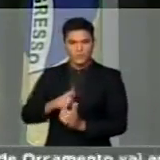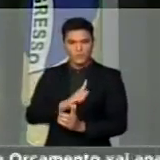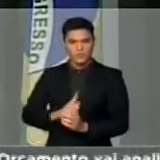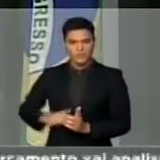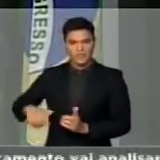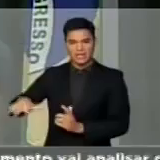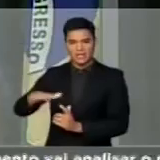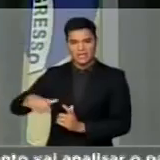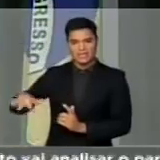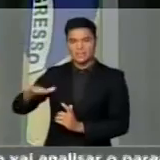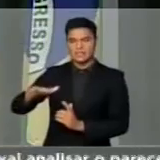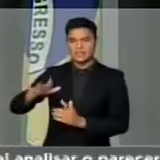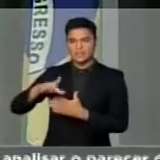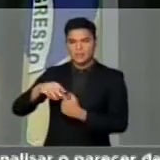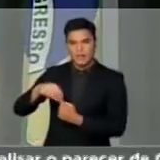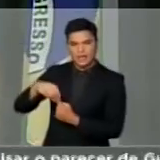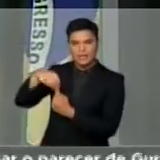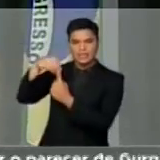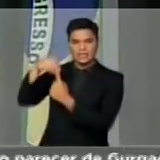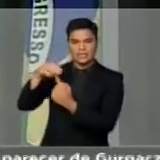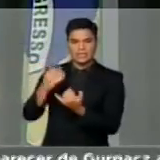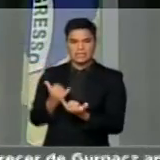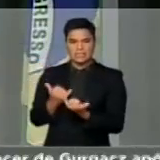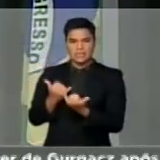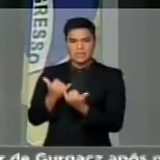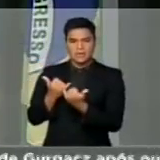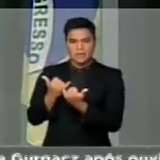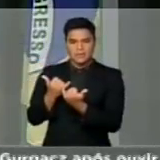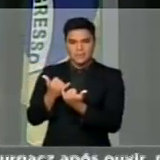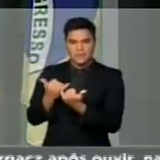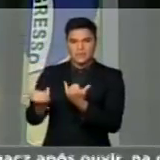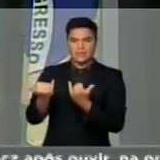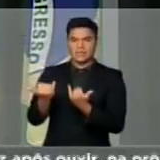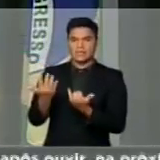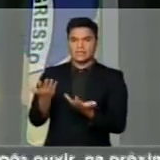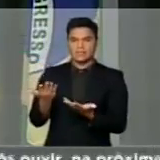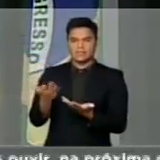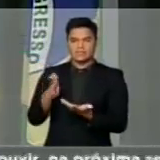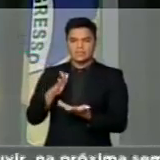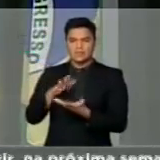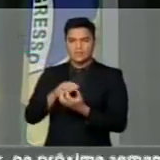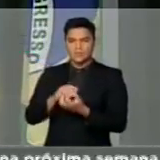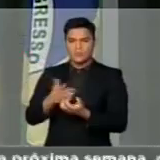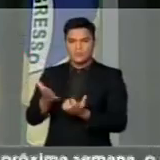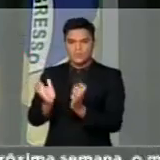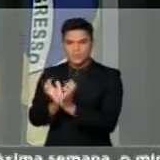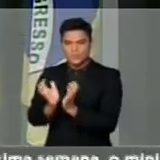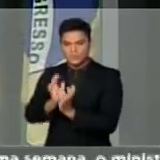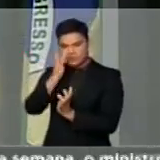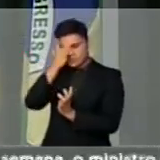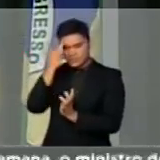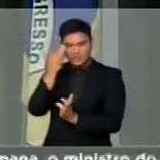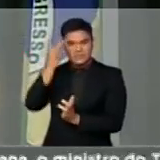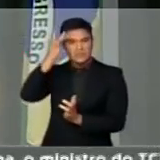sua liderança parece o exército de Brancaleone, que não se encontra e não